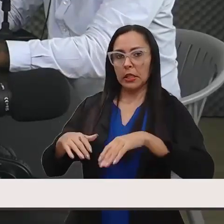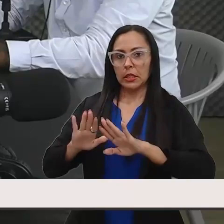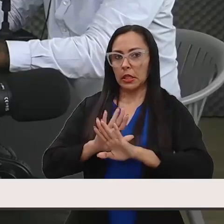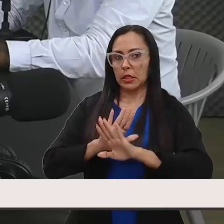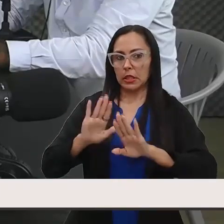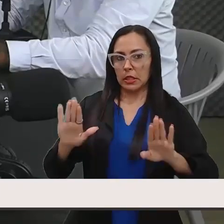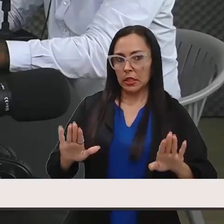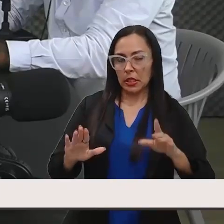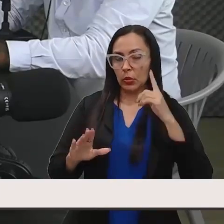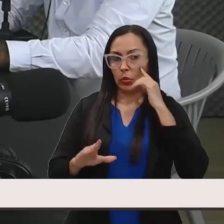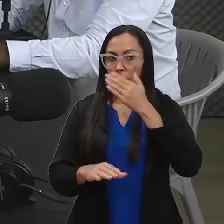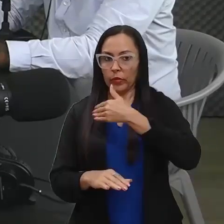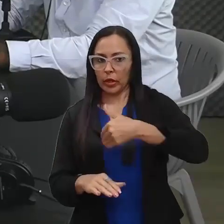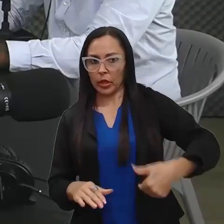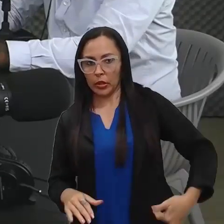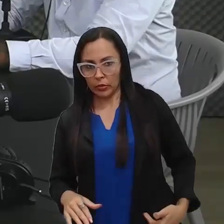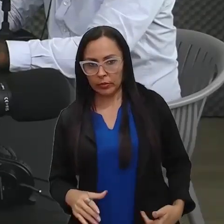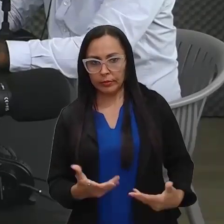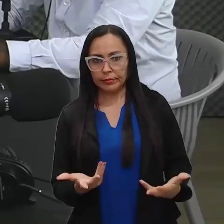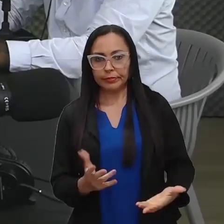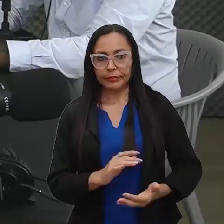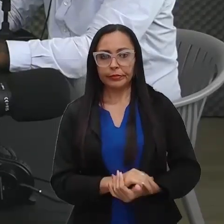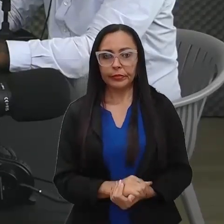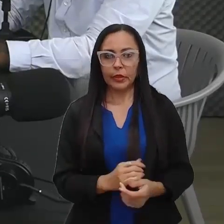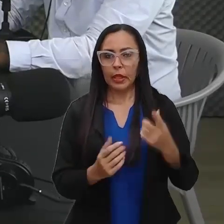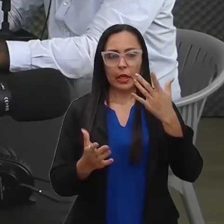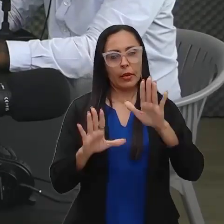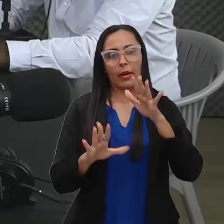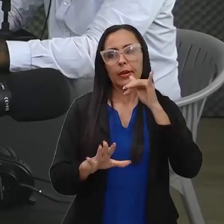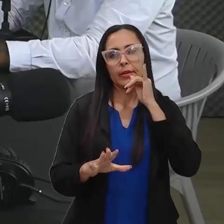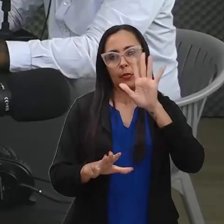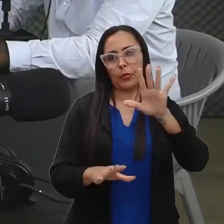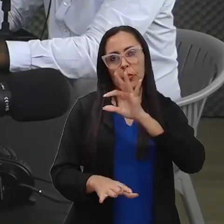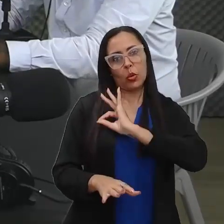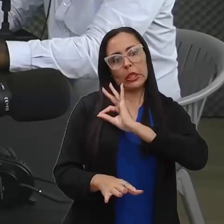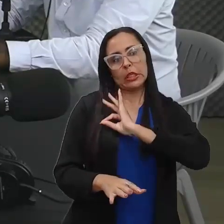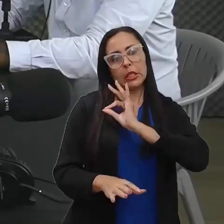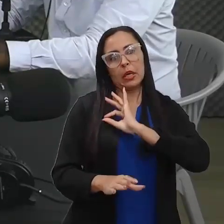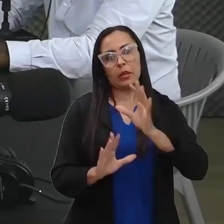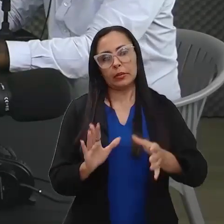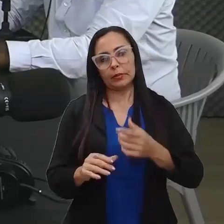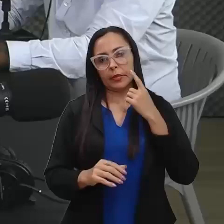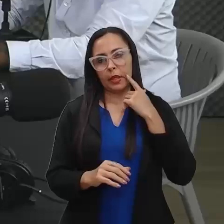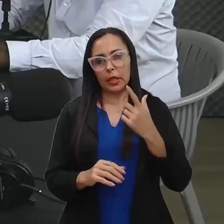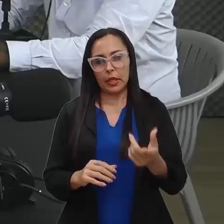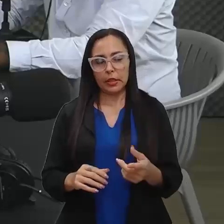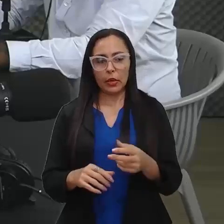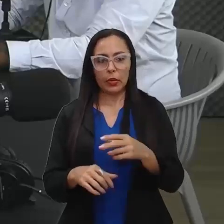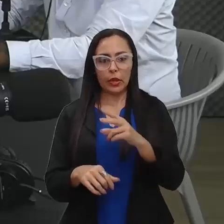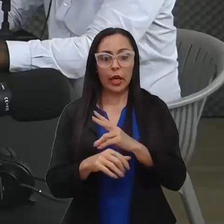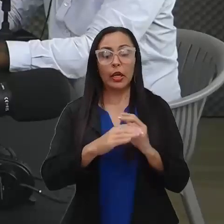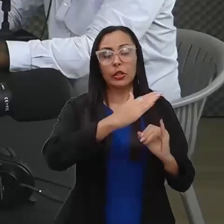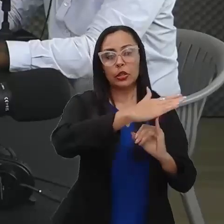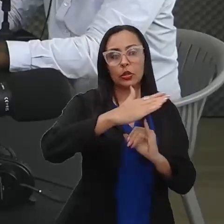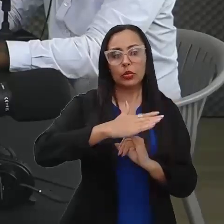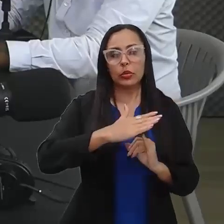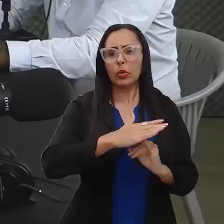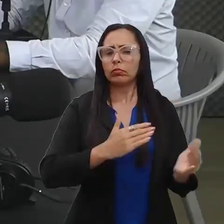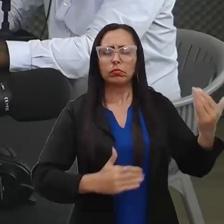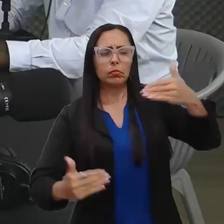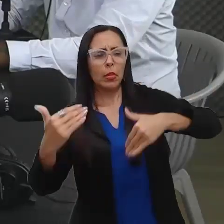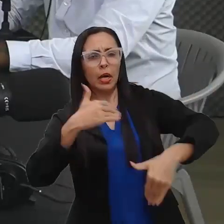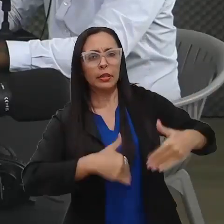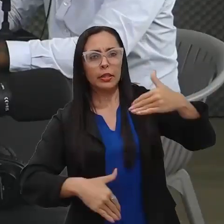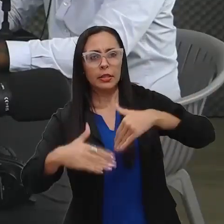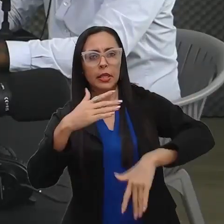instituições governamentais. Quando eu falo governamentais, é a polícia. A rede de proteção são todas essas instituições que participam